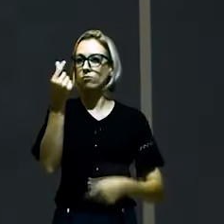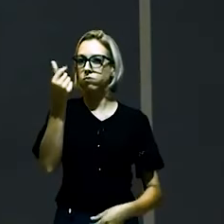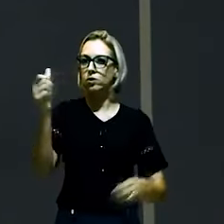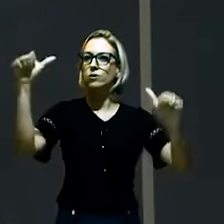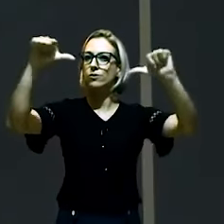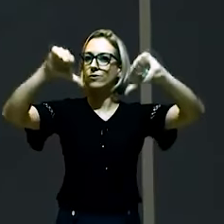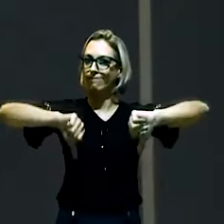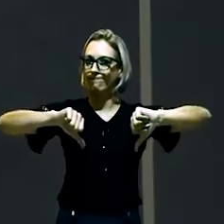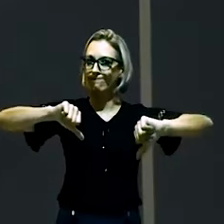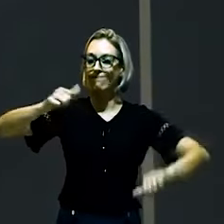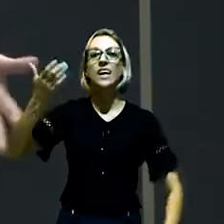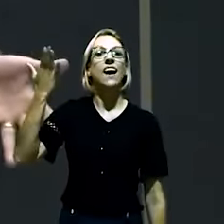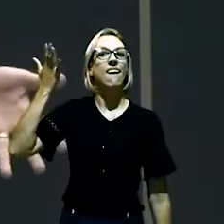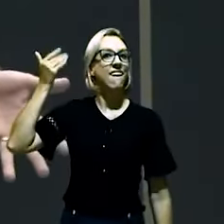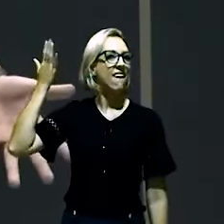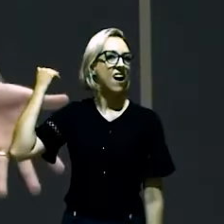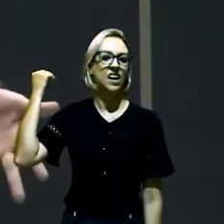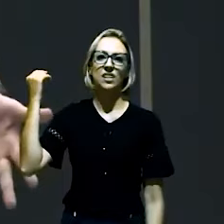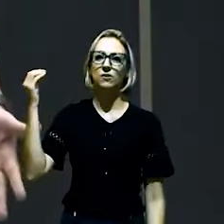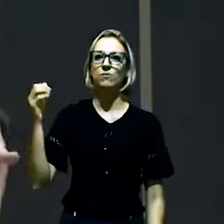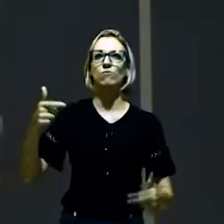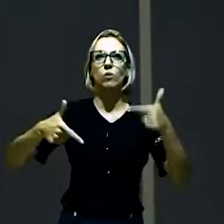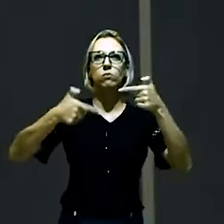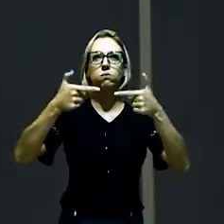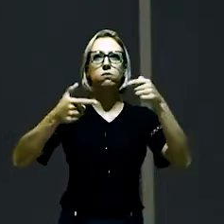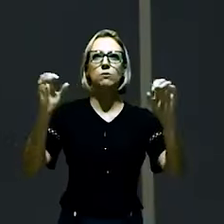Só que na época e no reinado de Salomão não havia guerras.